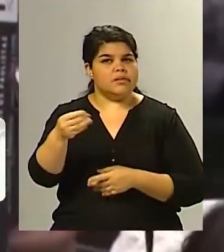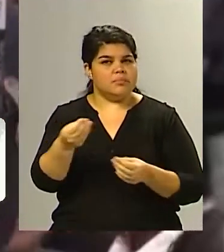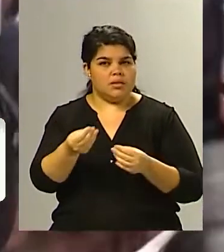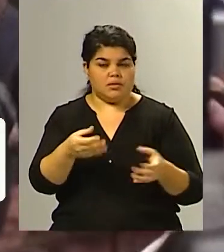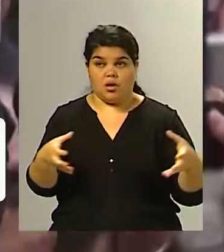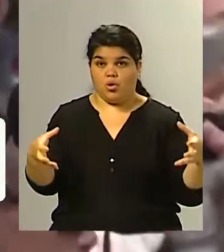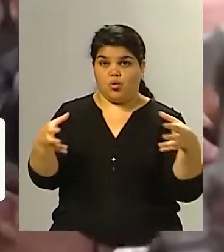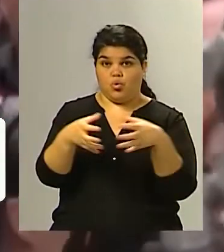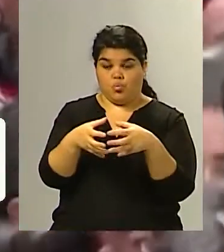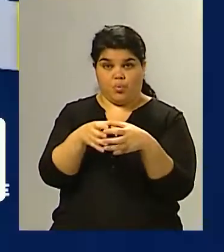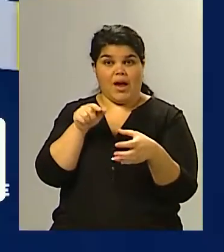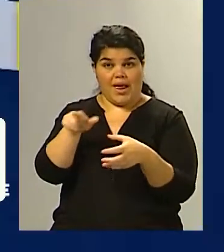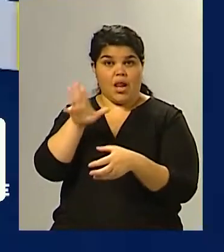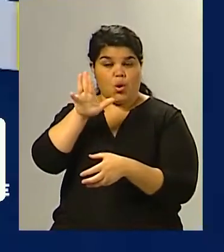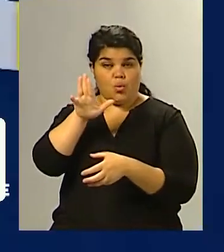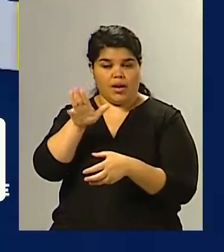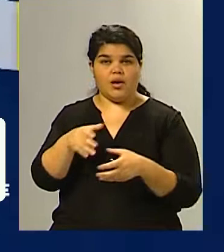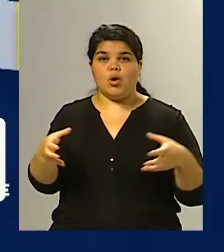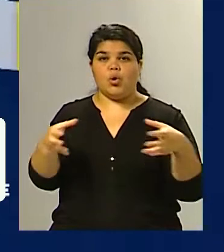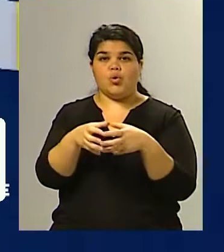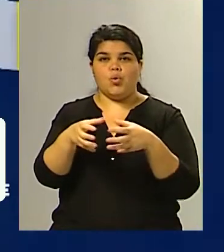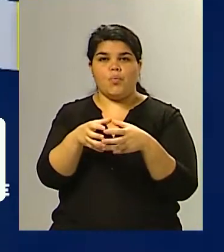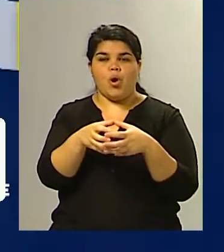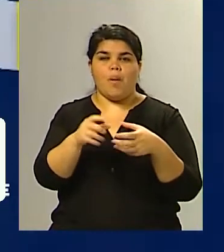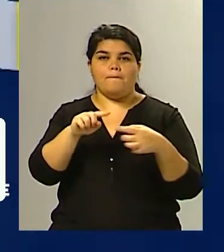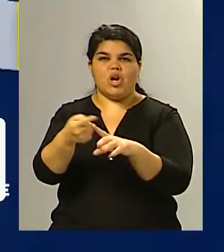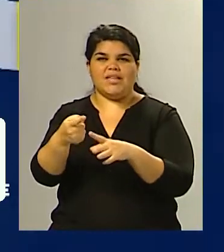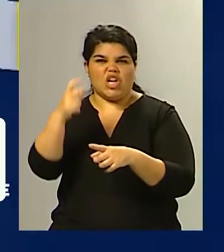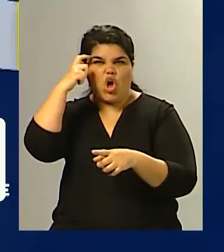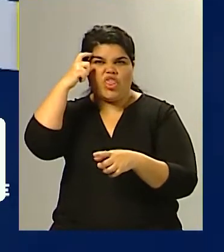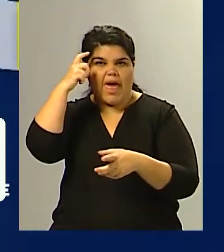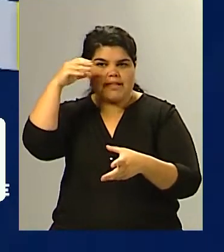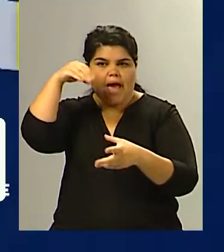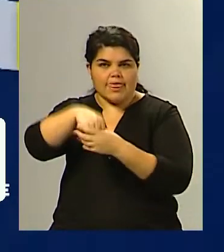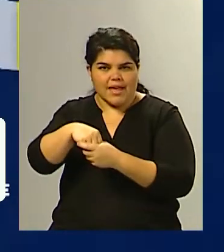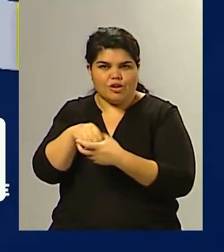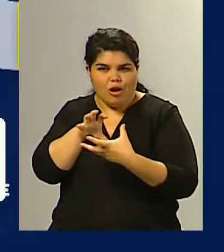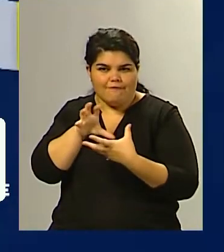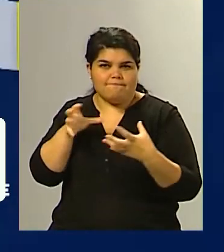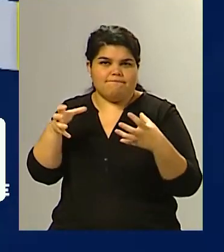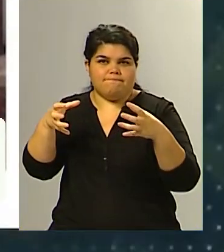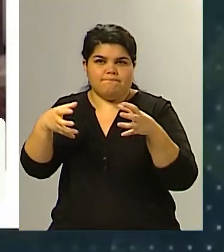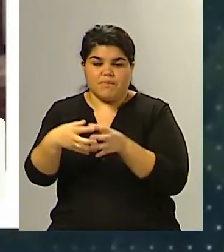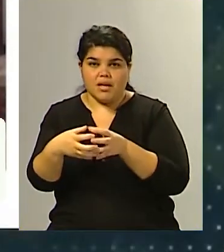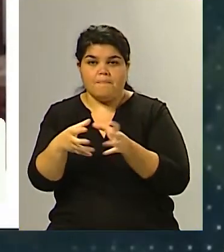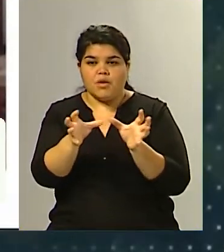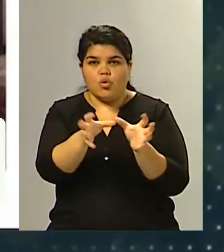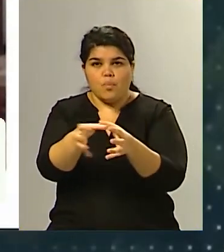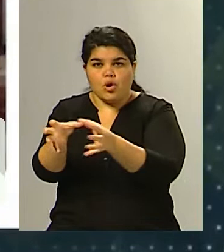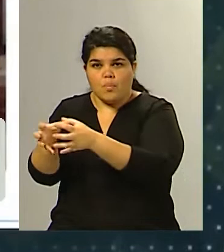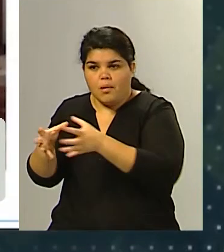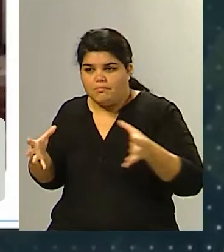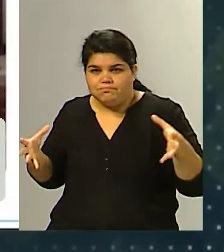frente eleitoral com mais de 10 partidos, uma das mais grandes frentes que já se ha criado em